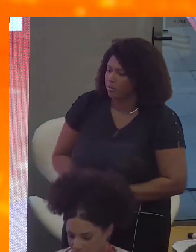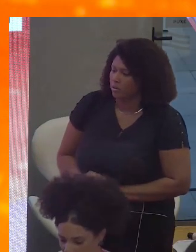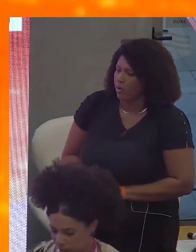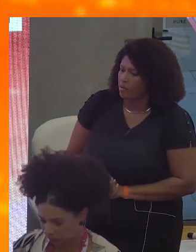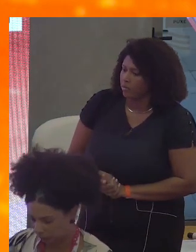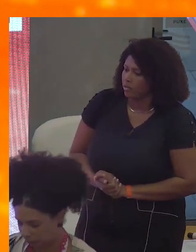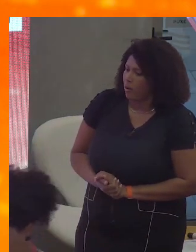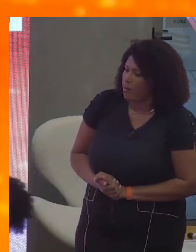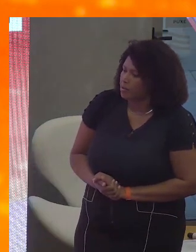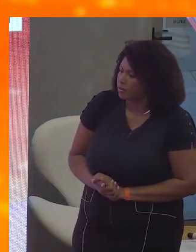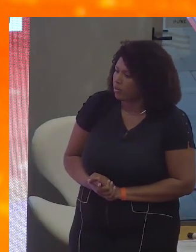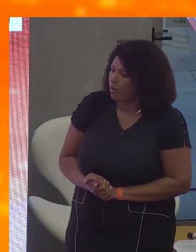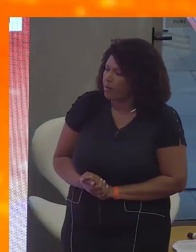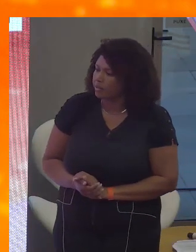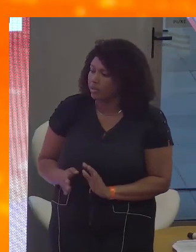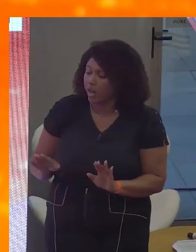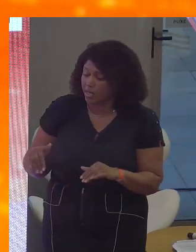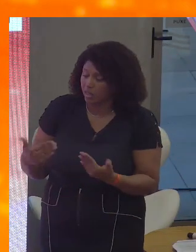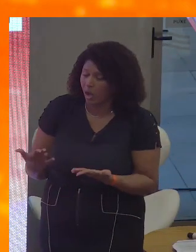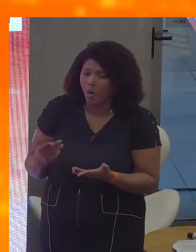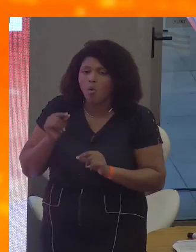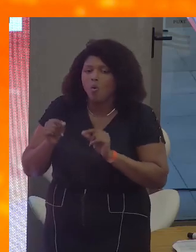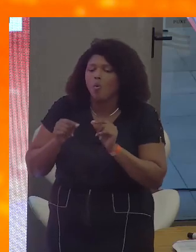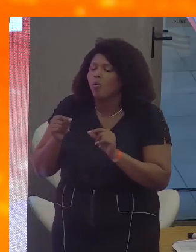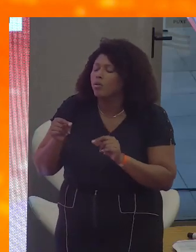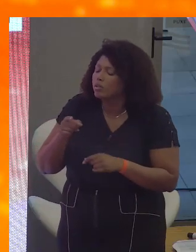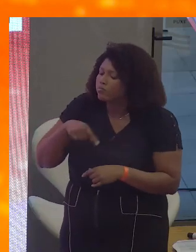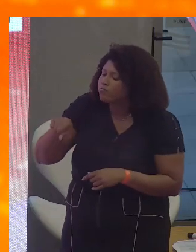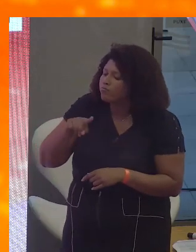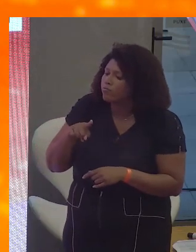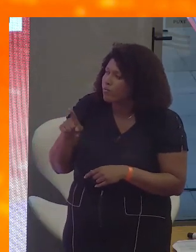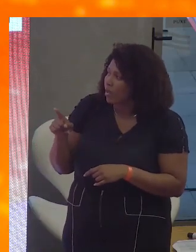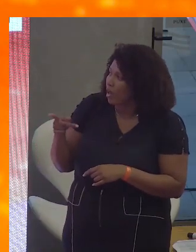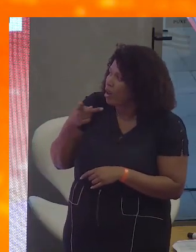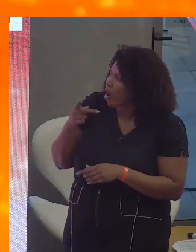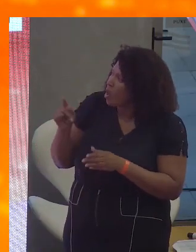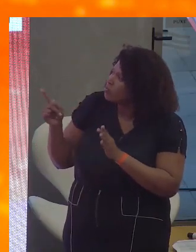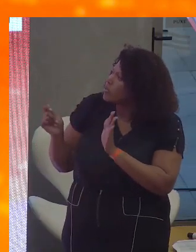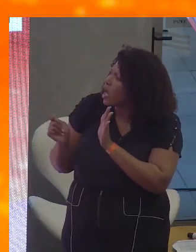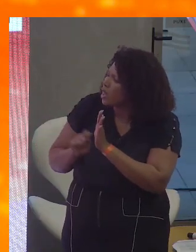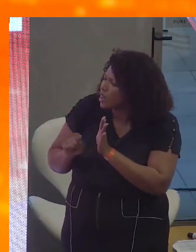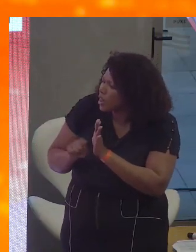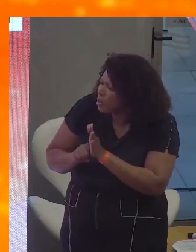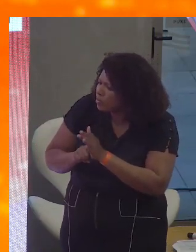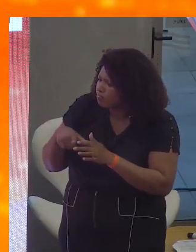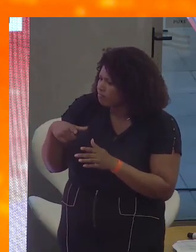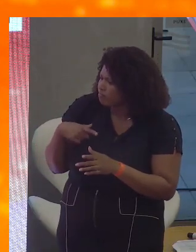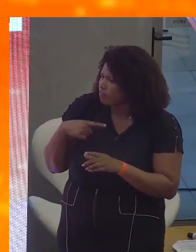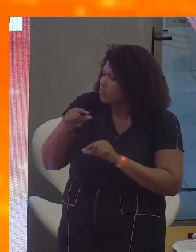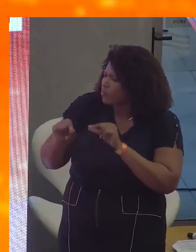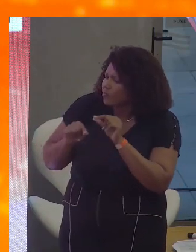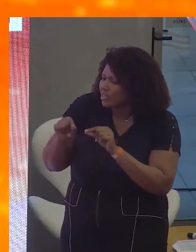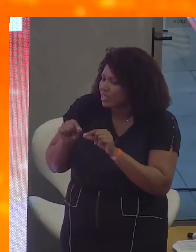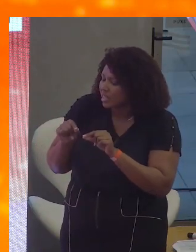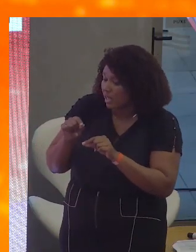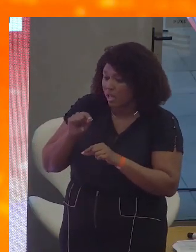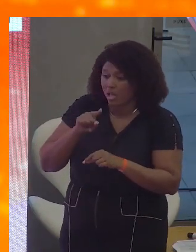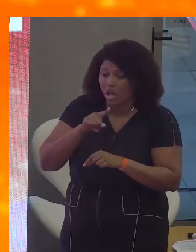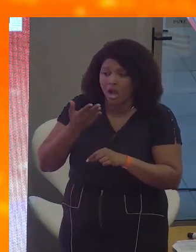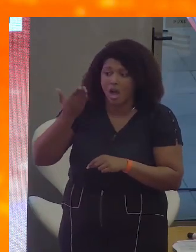Então, considerando, o que a gente considera? Que as drogas, os fármacos botânicos, eles foram desconsiderados nas